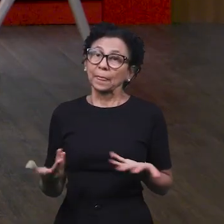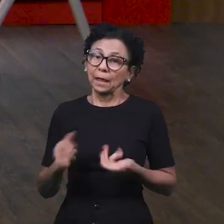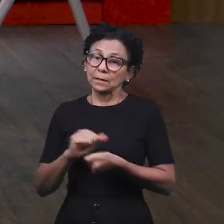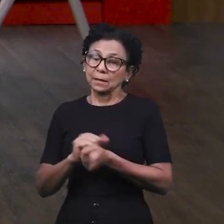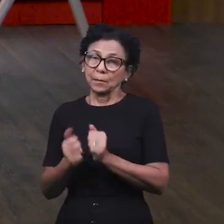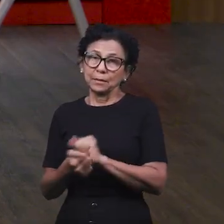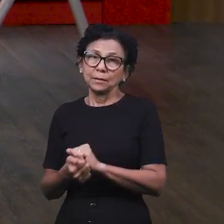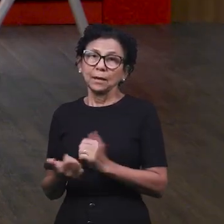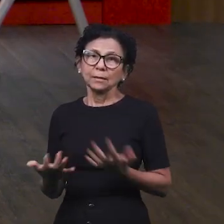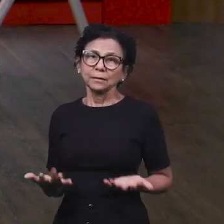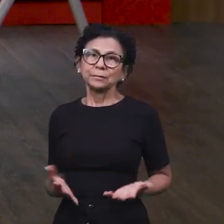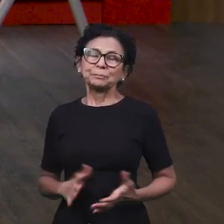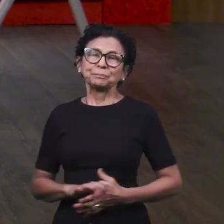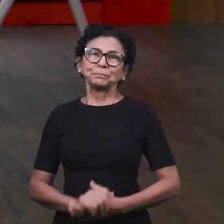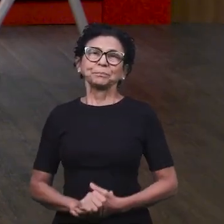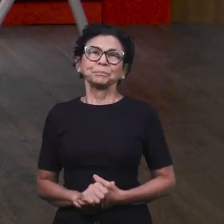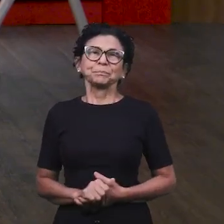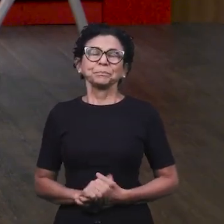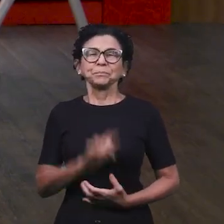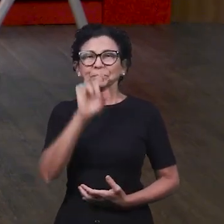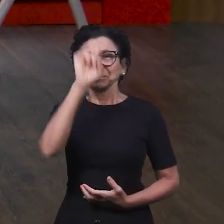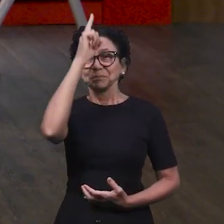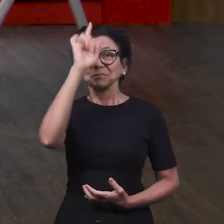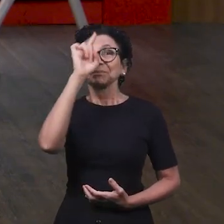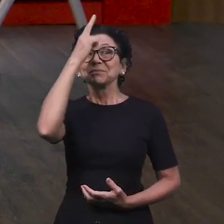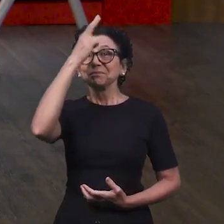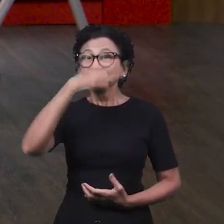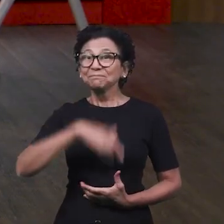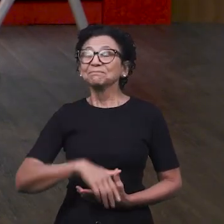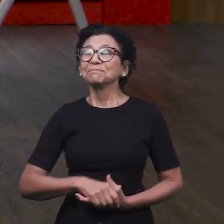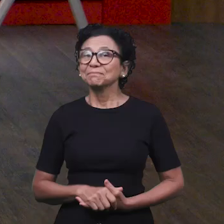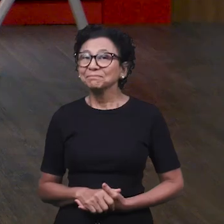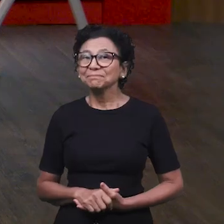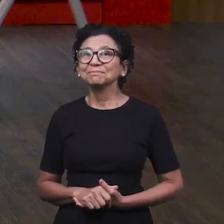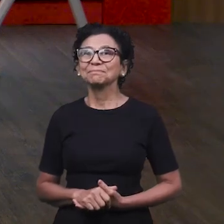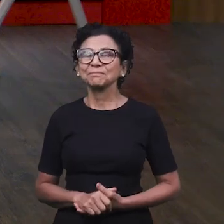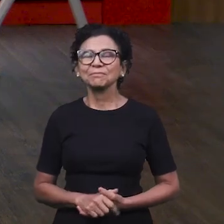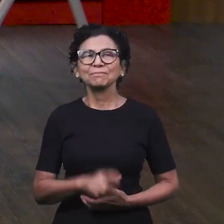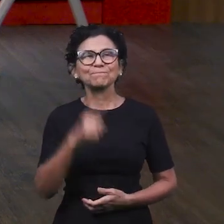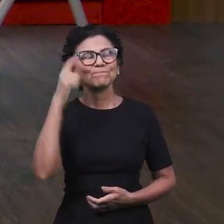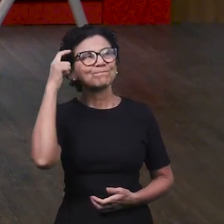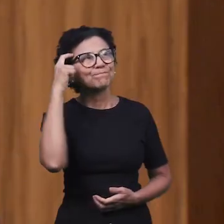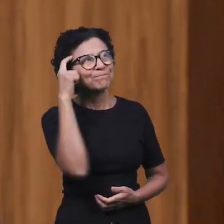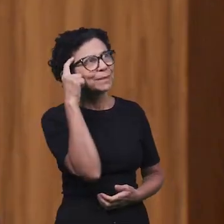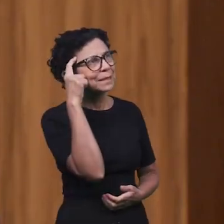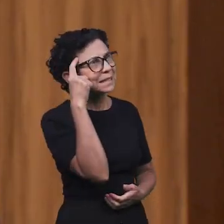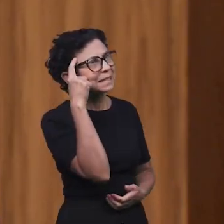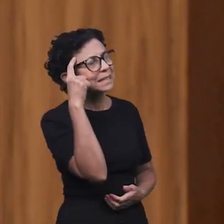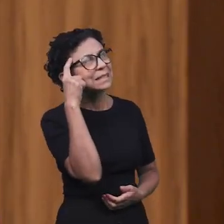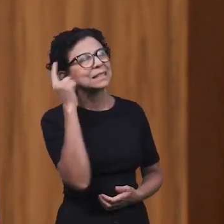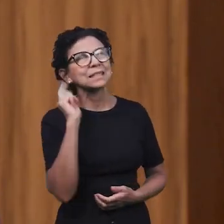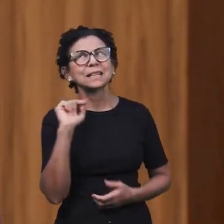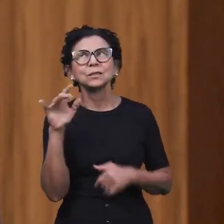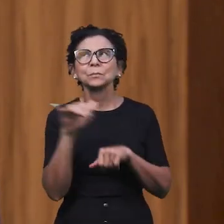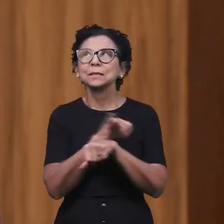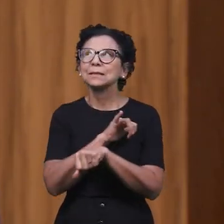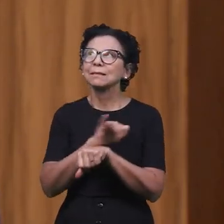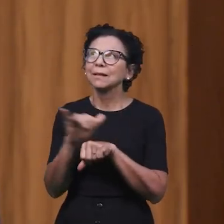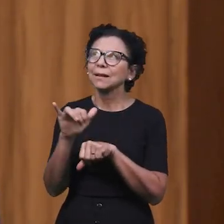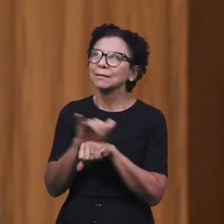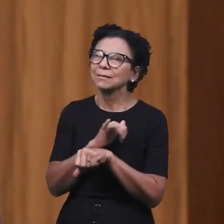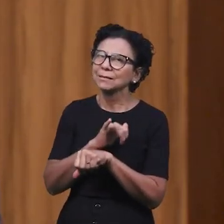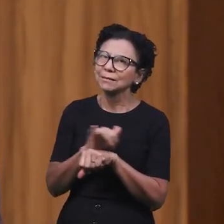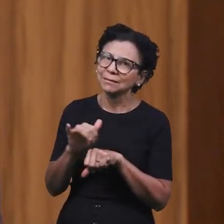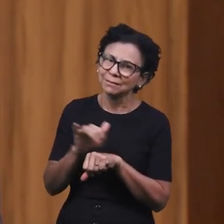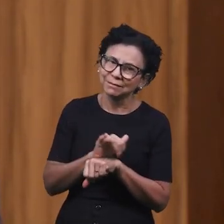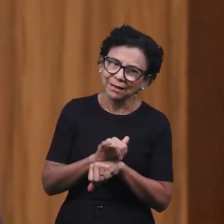né? Exatamente. Então a criatividade é isso, é você pensar uma outra forma